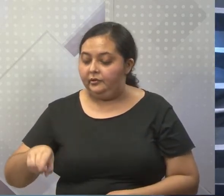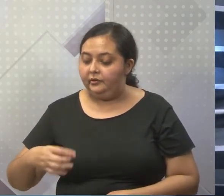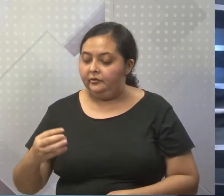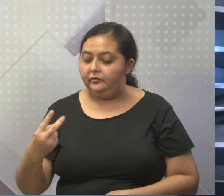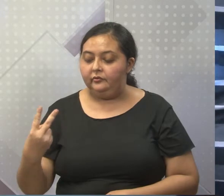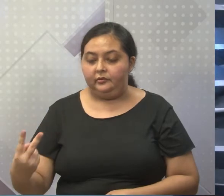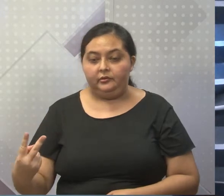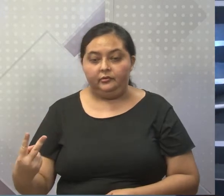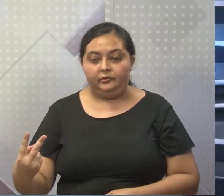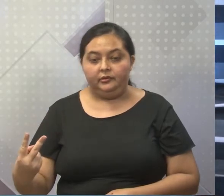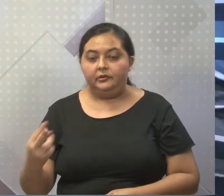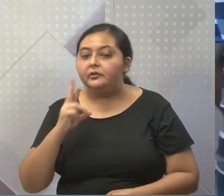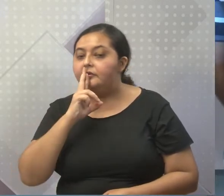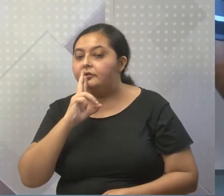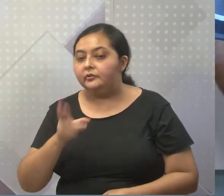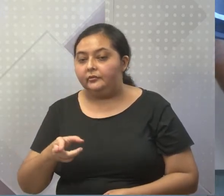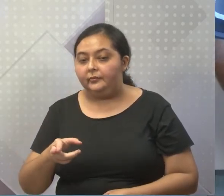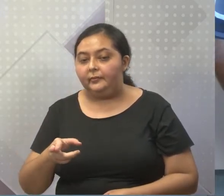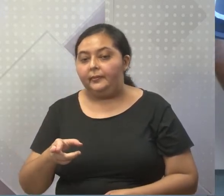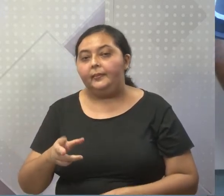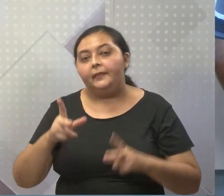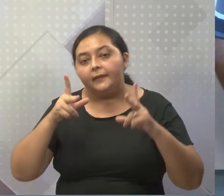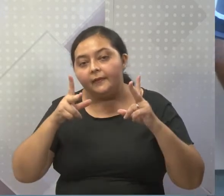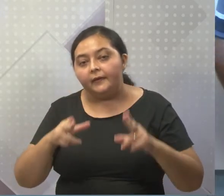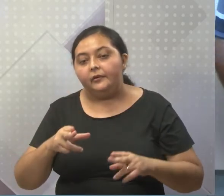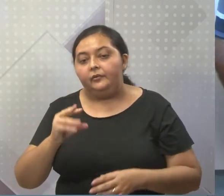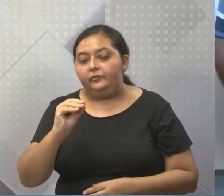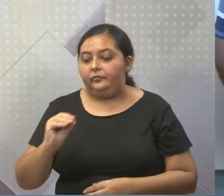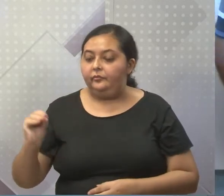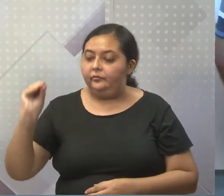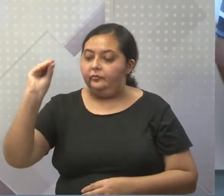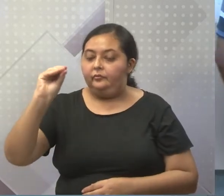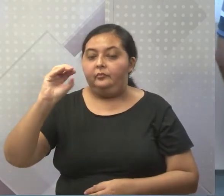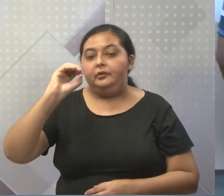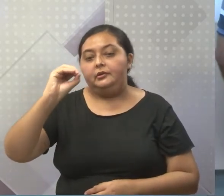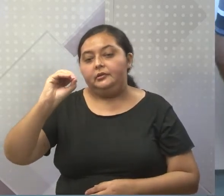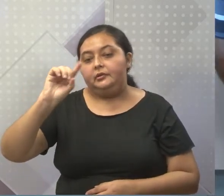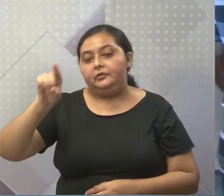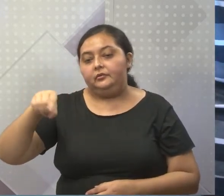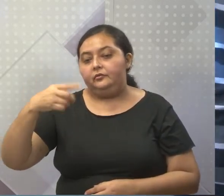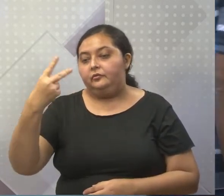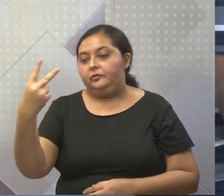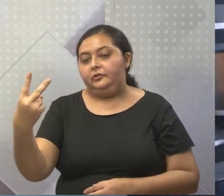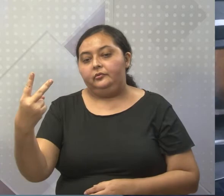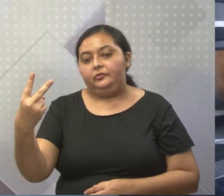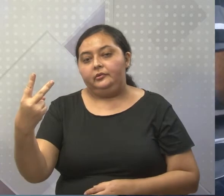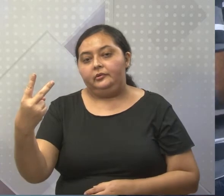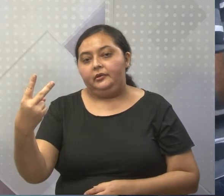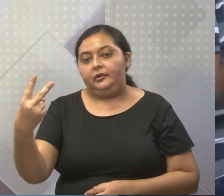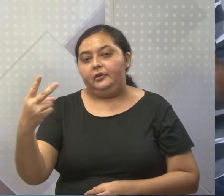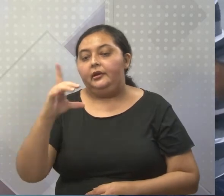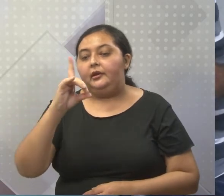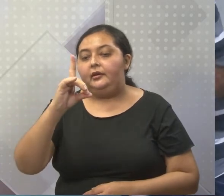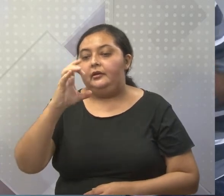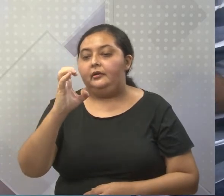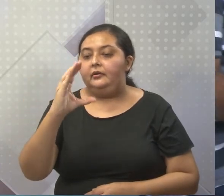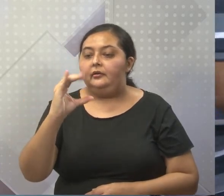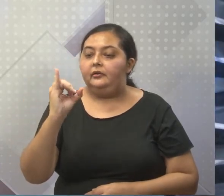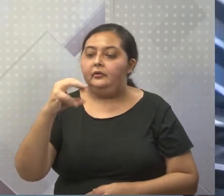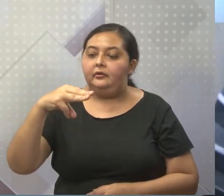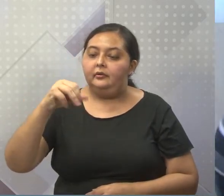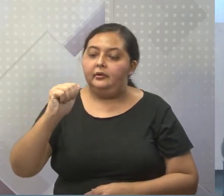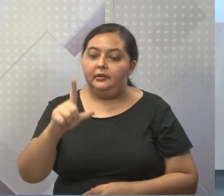aqui, 0,2, é exatamente o valor na forma decimal, tá